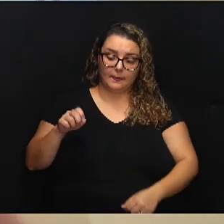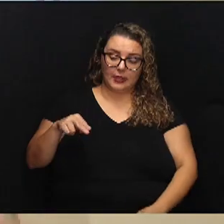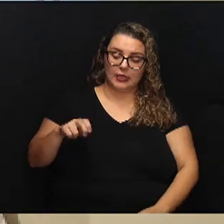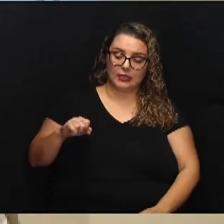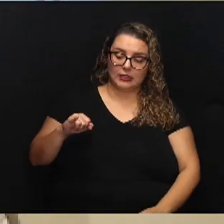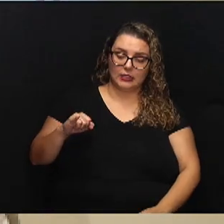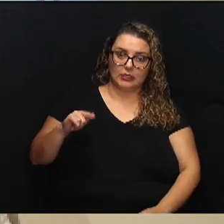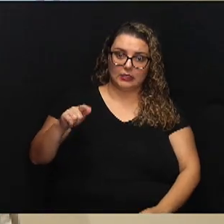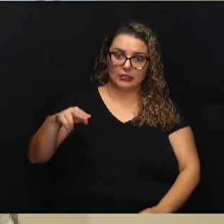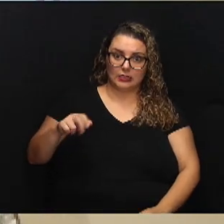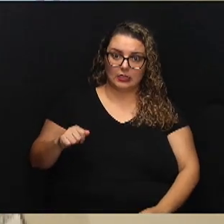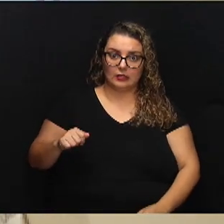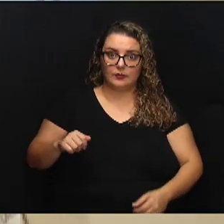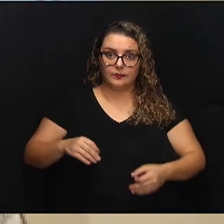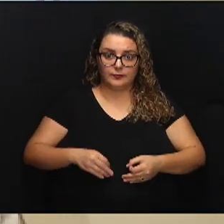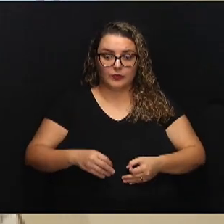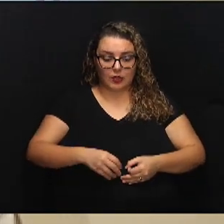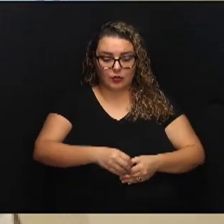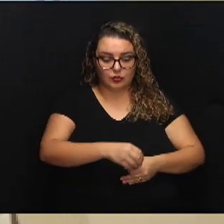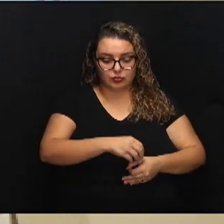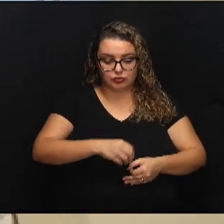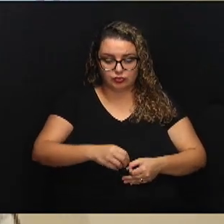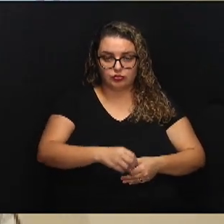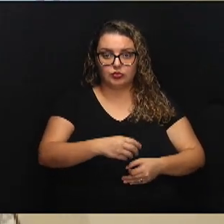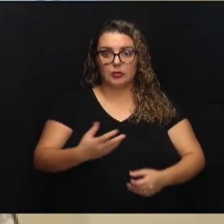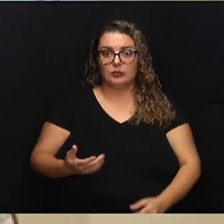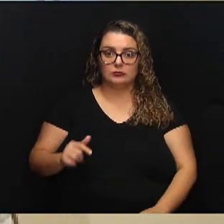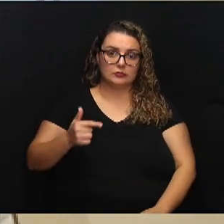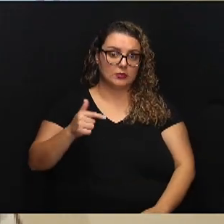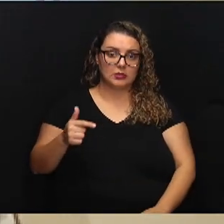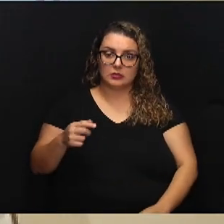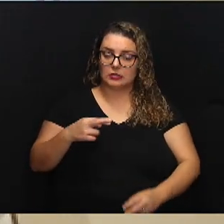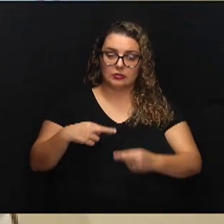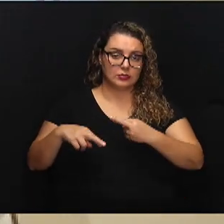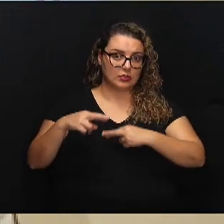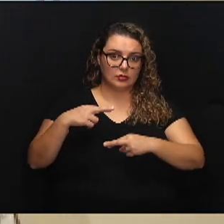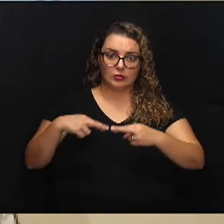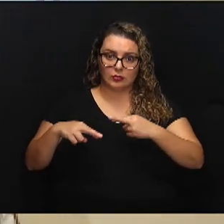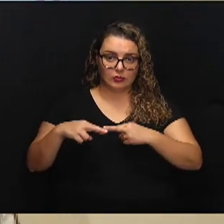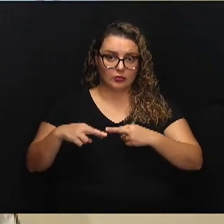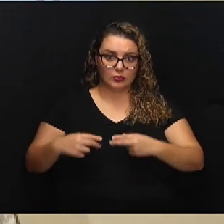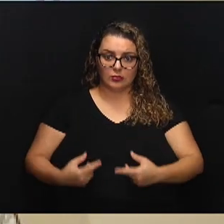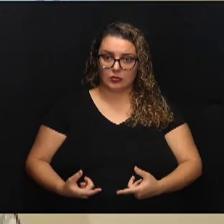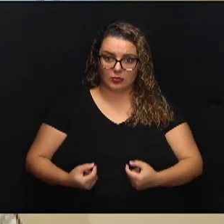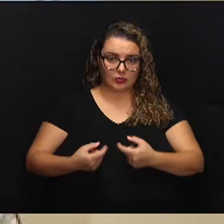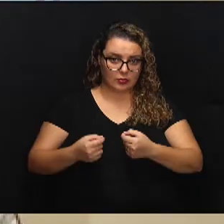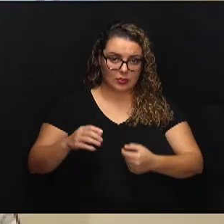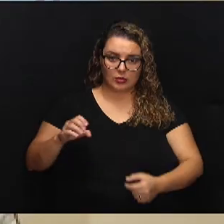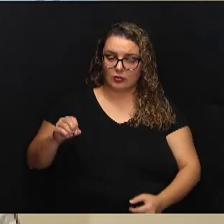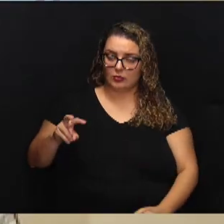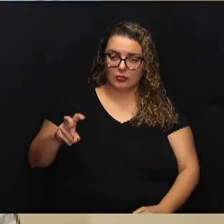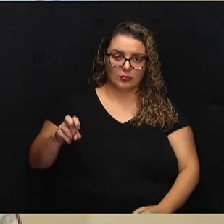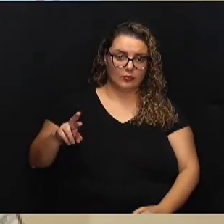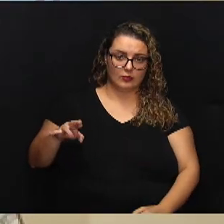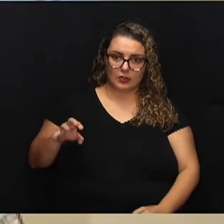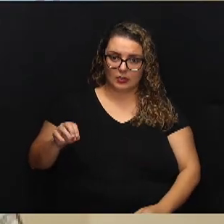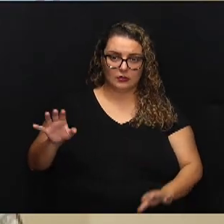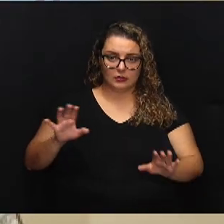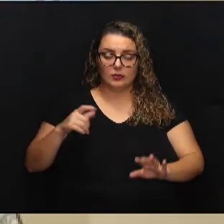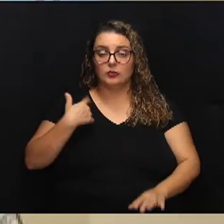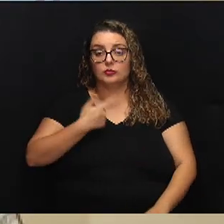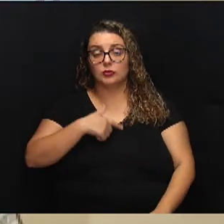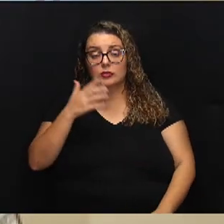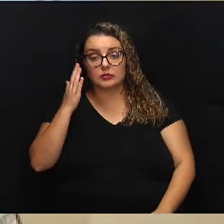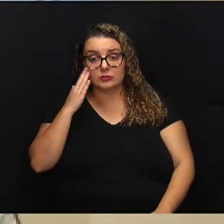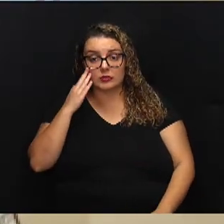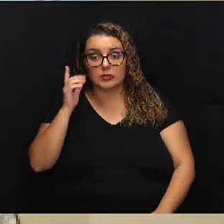na superfície do ovário e não tem correlação com o câncer de ovário, tá? A gente sabe que essa é